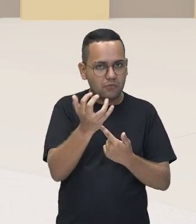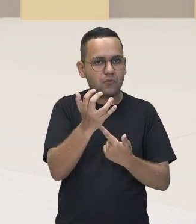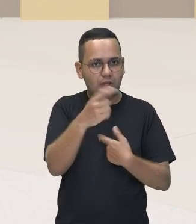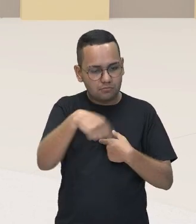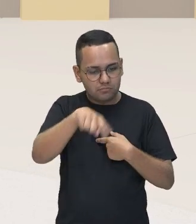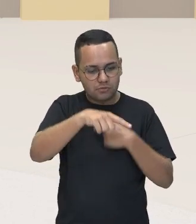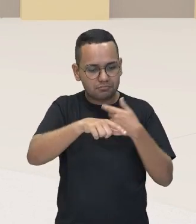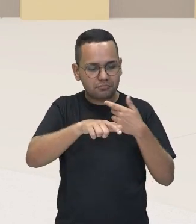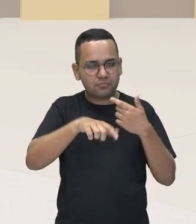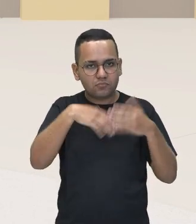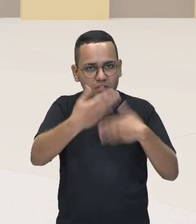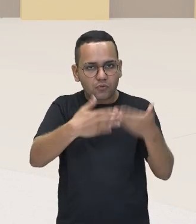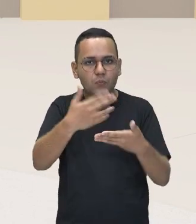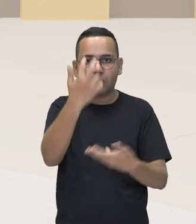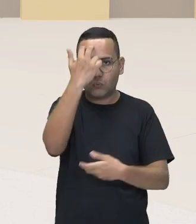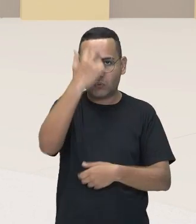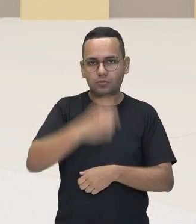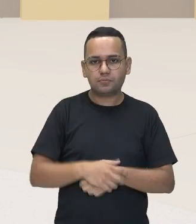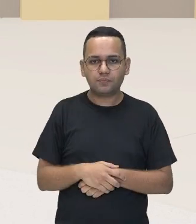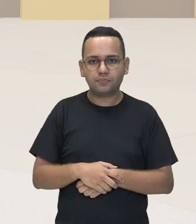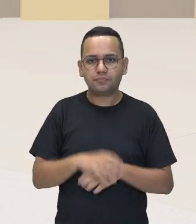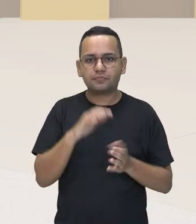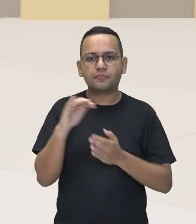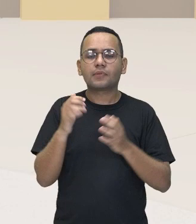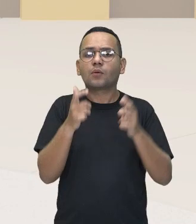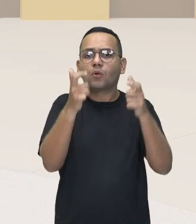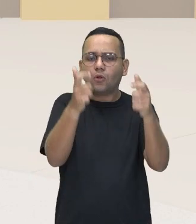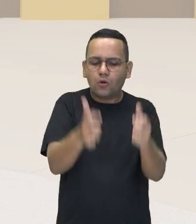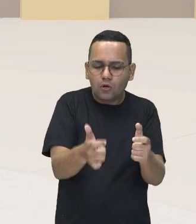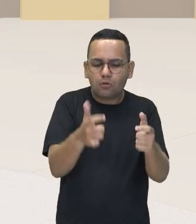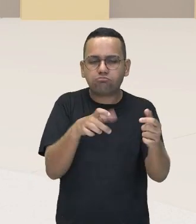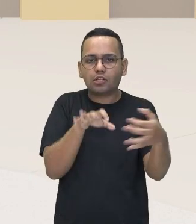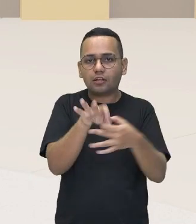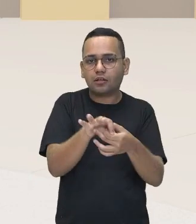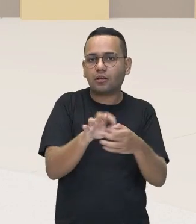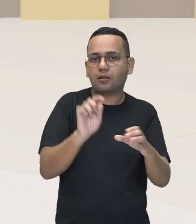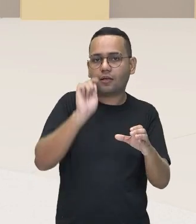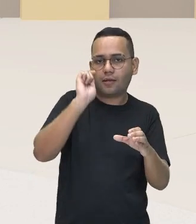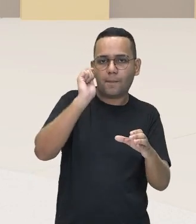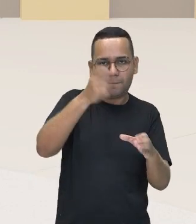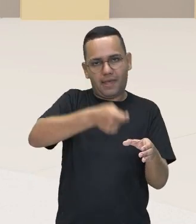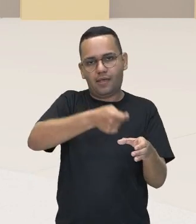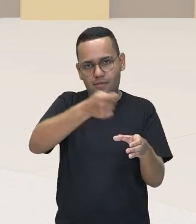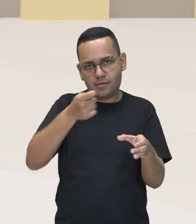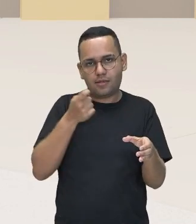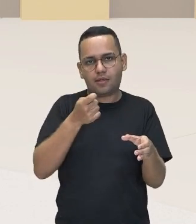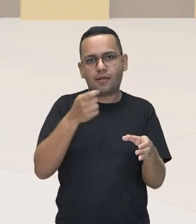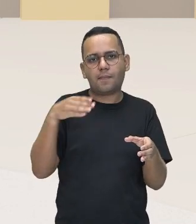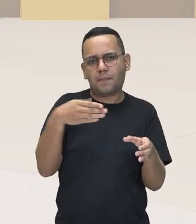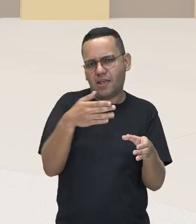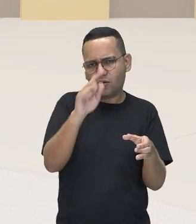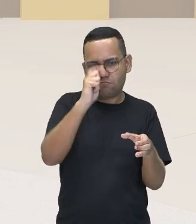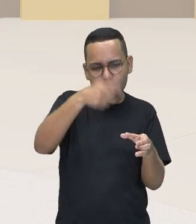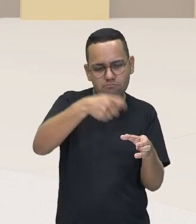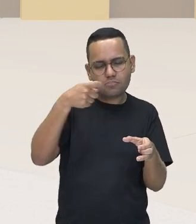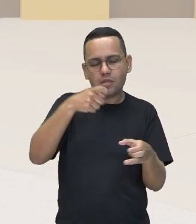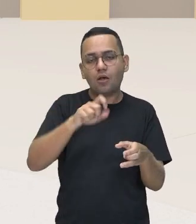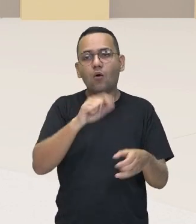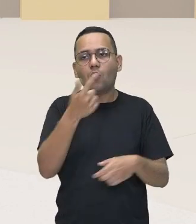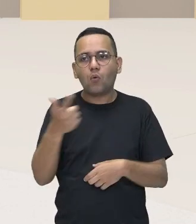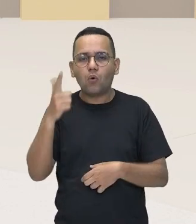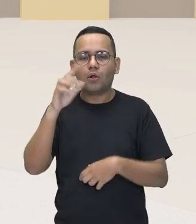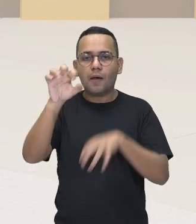temos localidades, então, ligadas a pescadores, nós temos, então, comunidades ligadas muito à caça, nós temos,